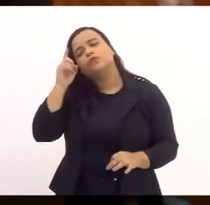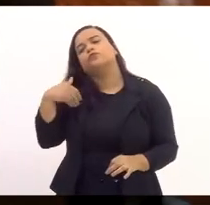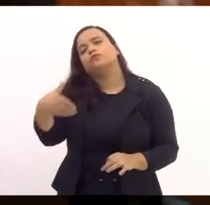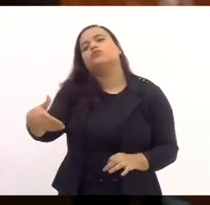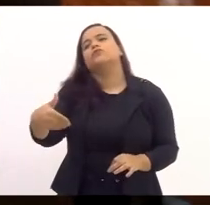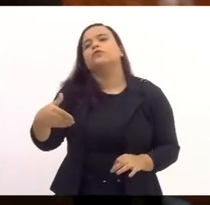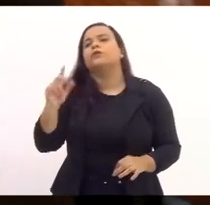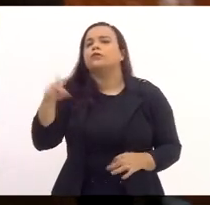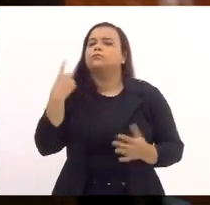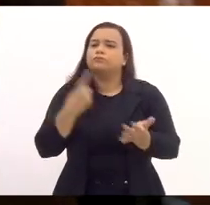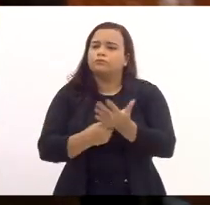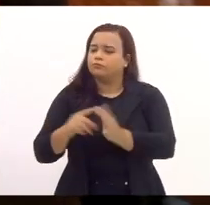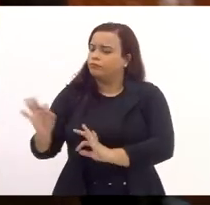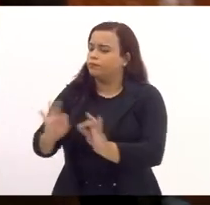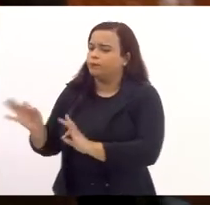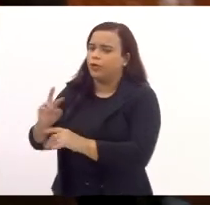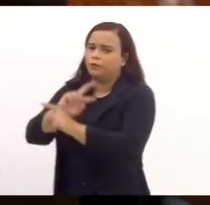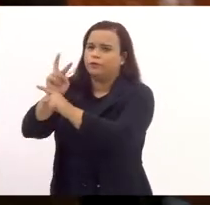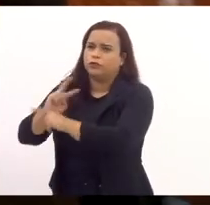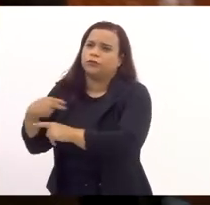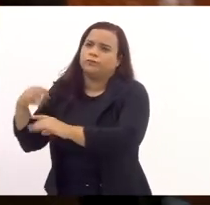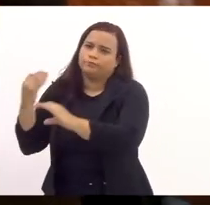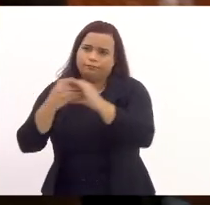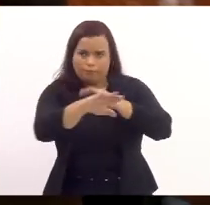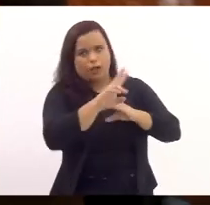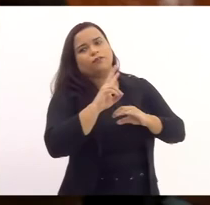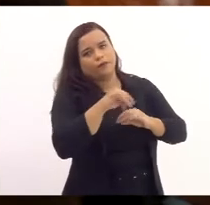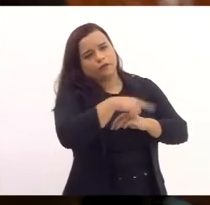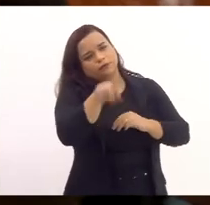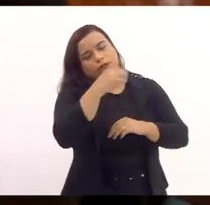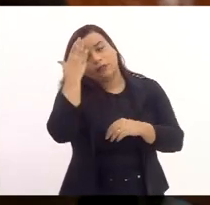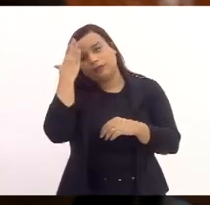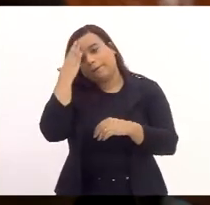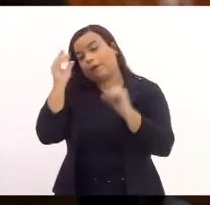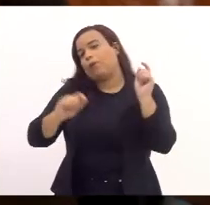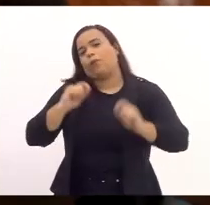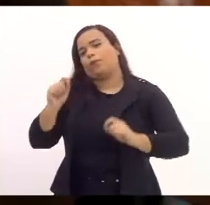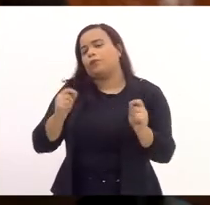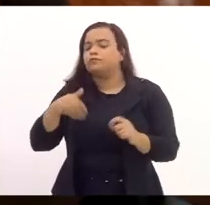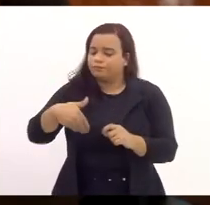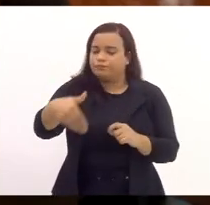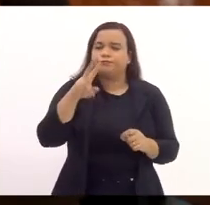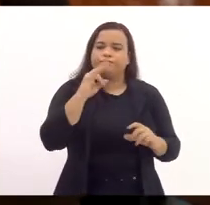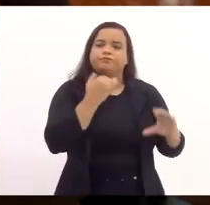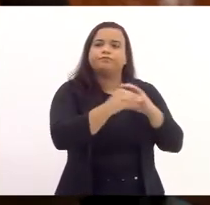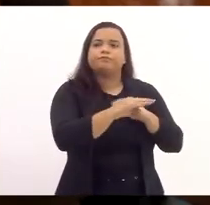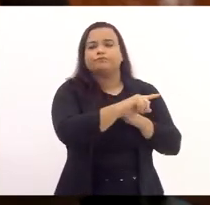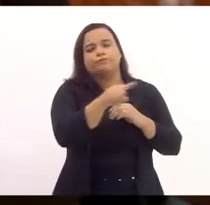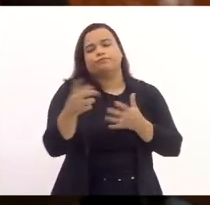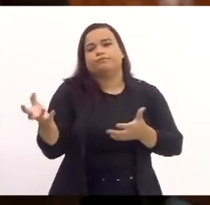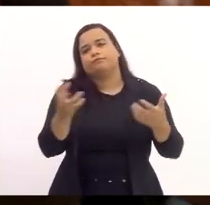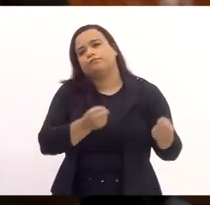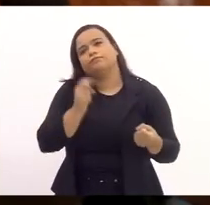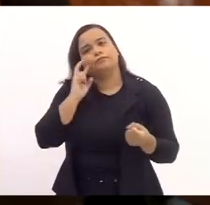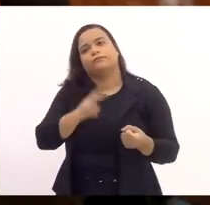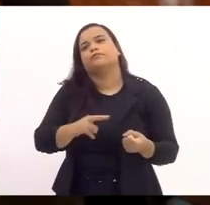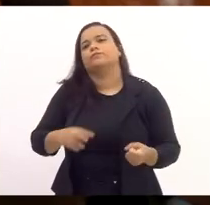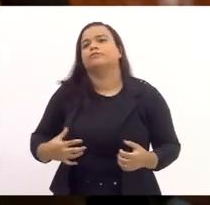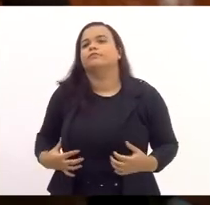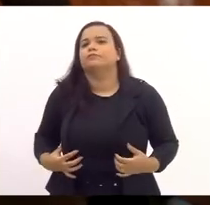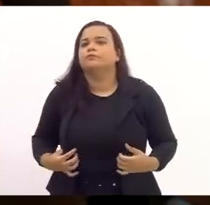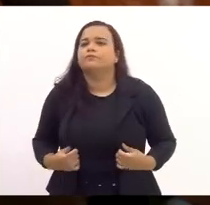gente mandar o plano de fiscalização para os senhores para terem uma noção, que eu acho que é interessante, eu acho que é importante.